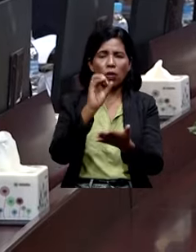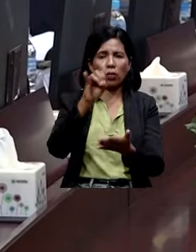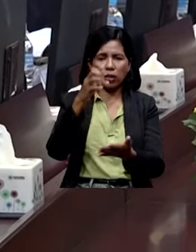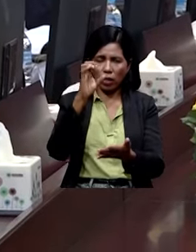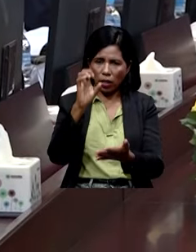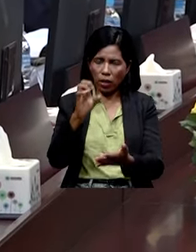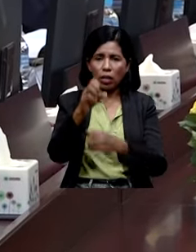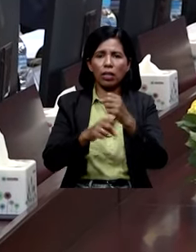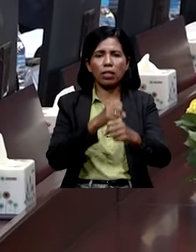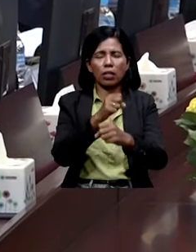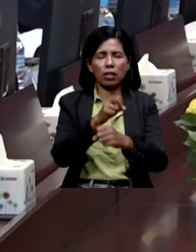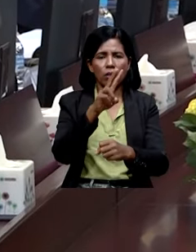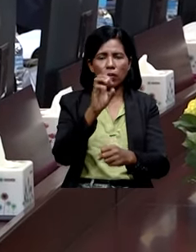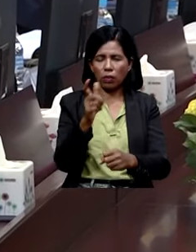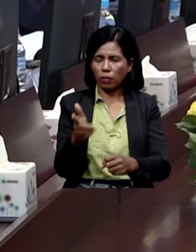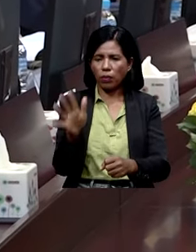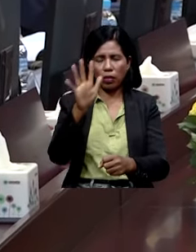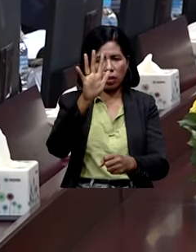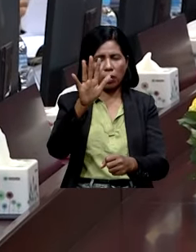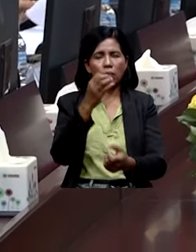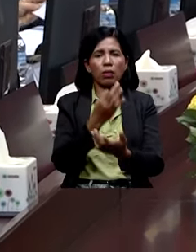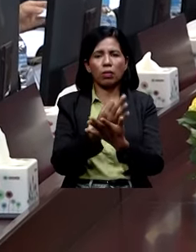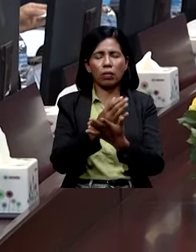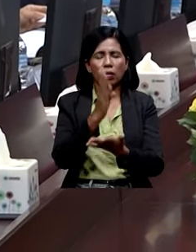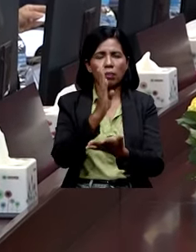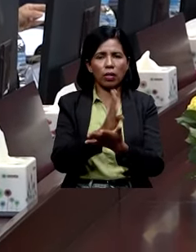Estado, Tinané, Rua Ronaldson Lima, o montante